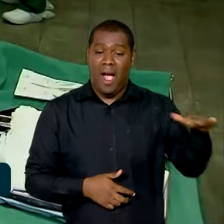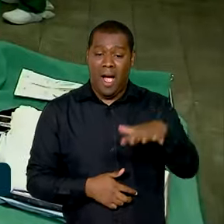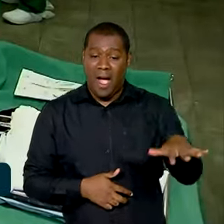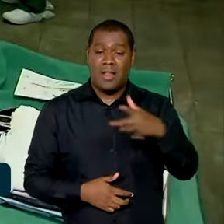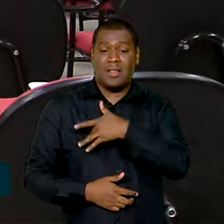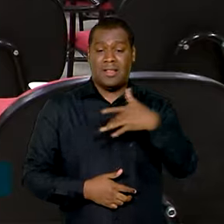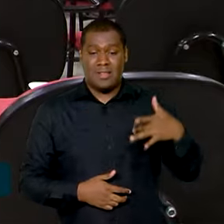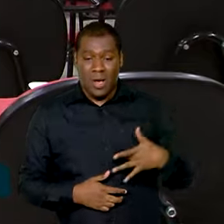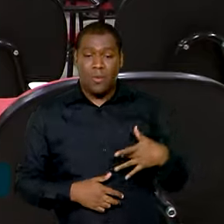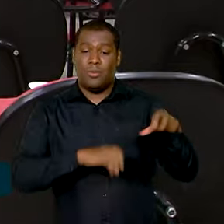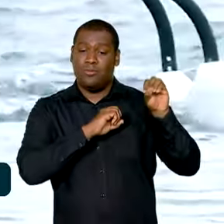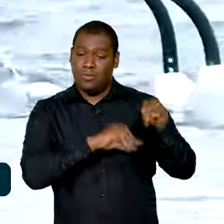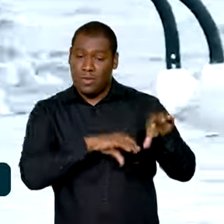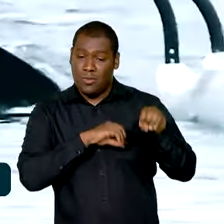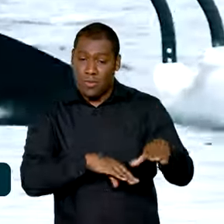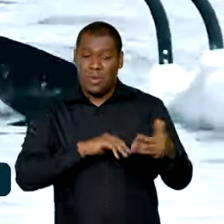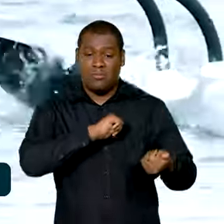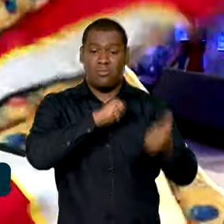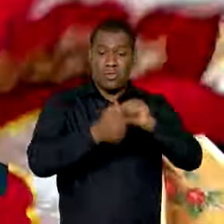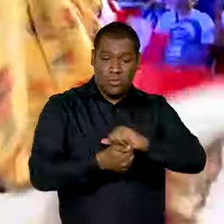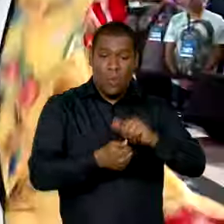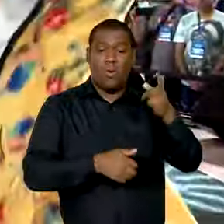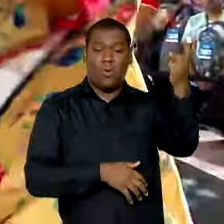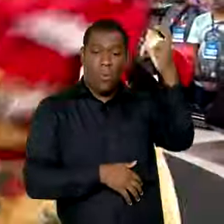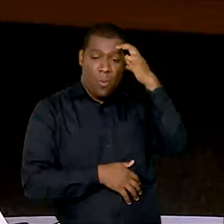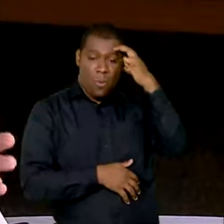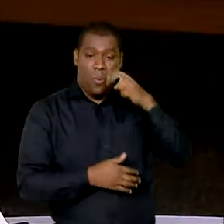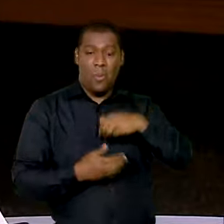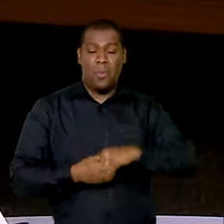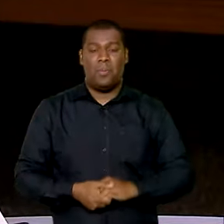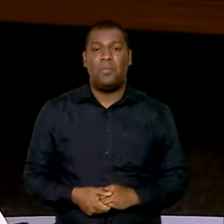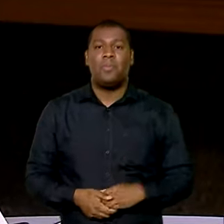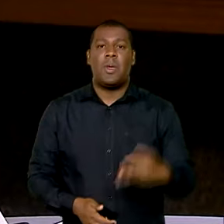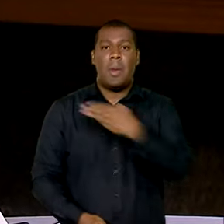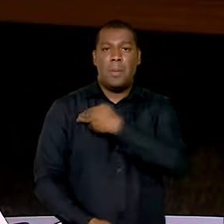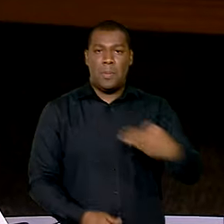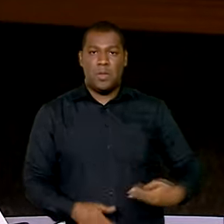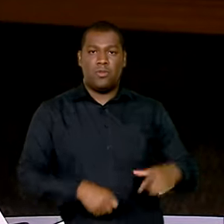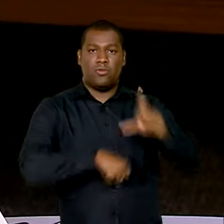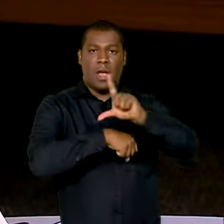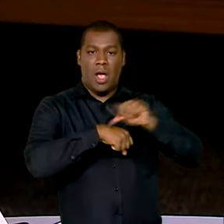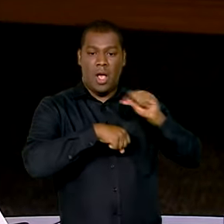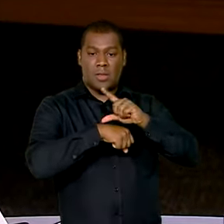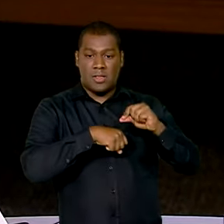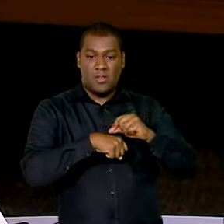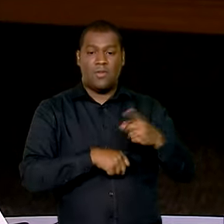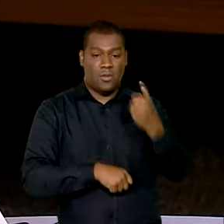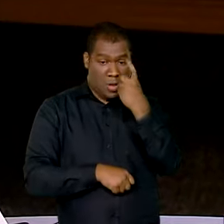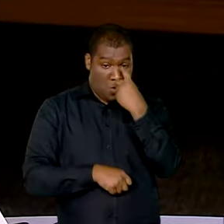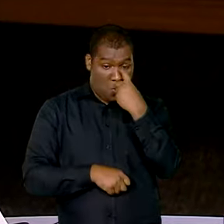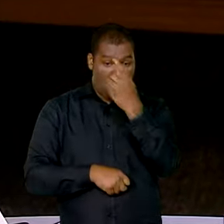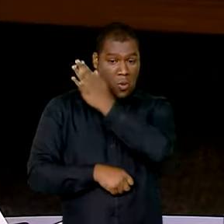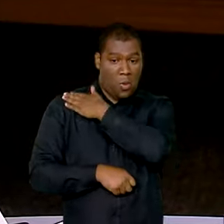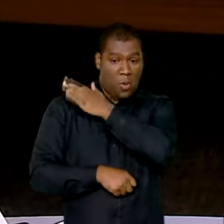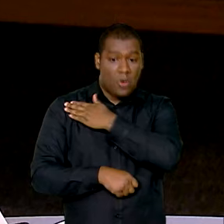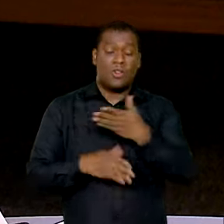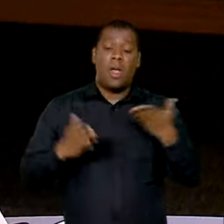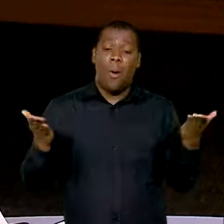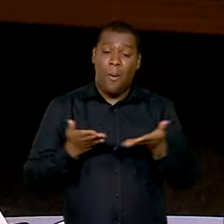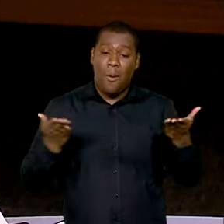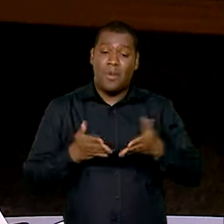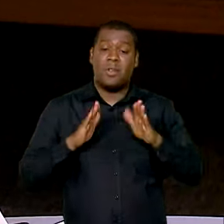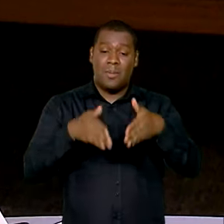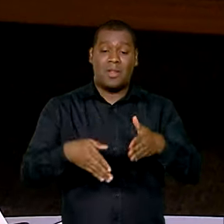da saúde, educação, esporte e cultura. O ministro da Casa Civil, Rui Costa, esteve no programa Bom